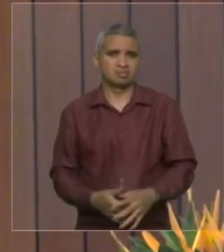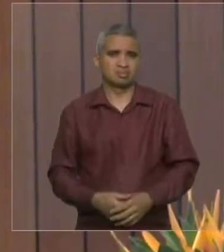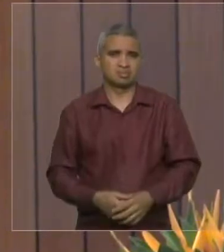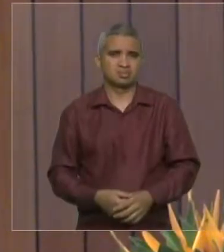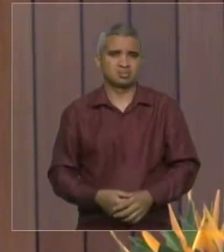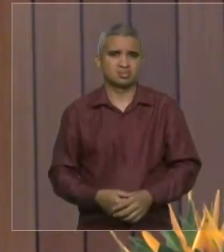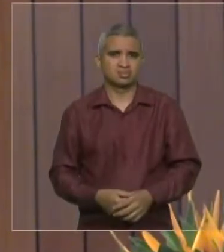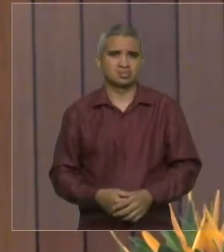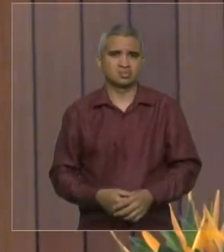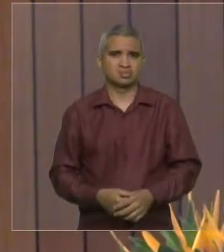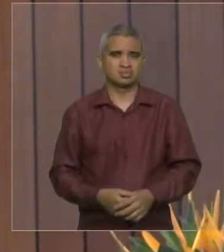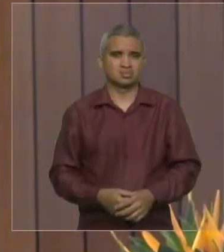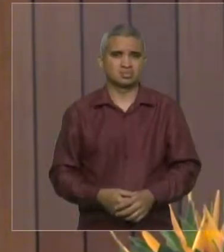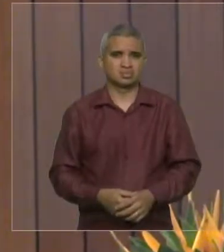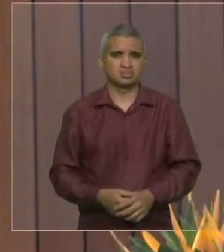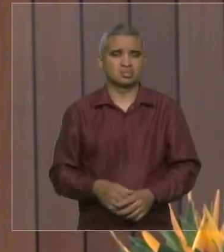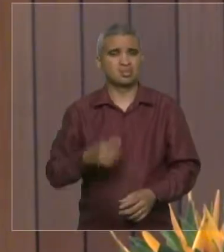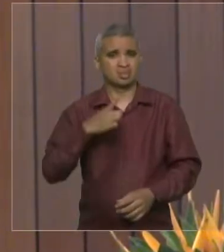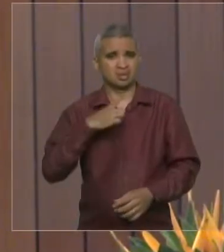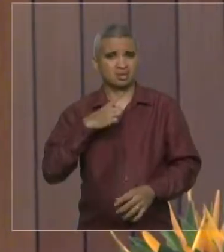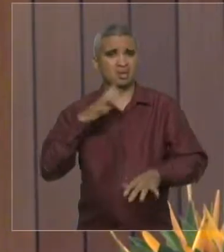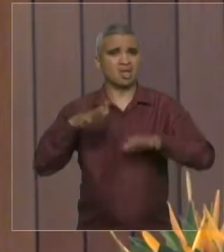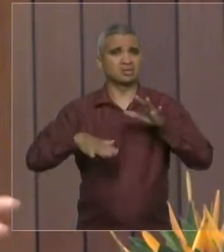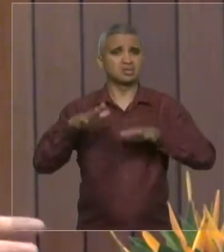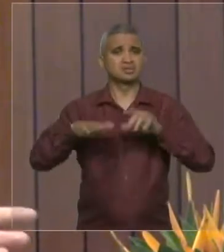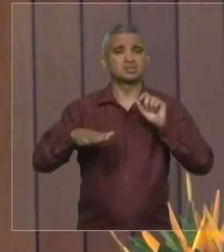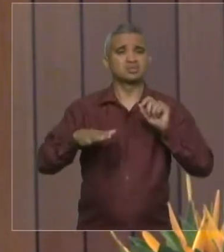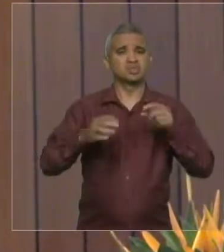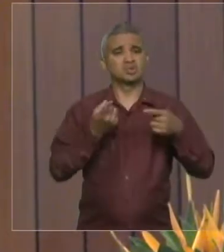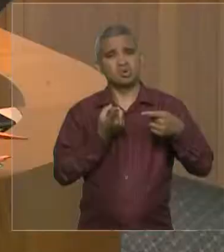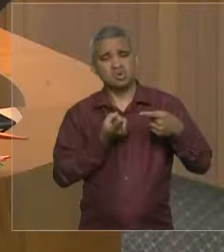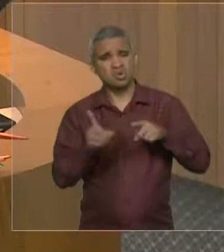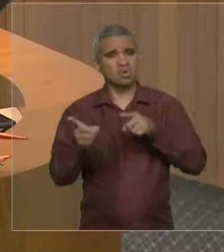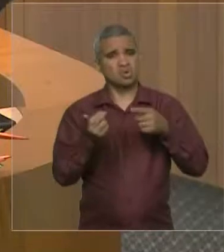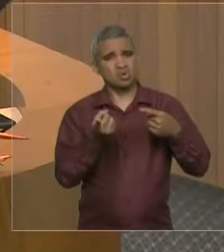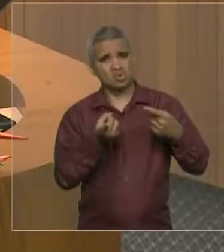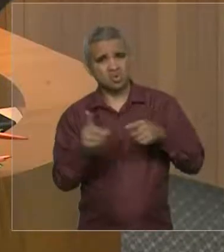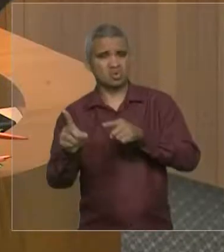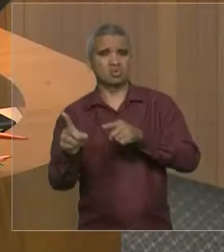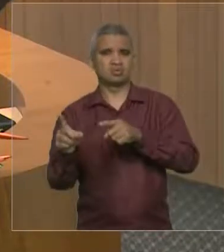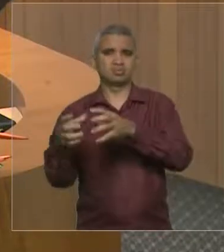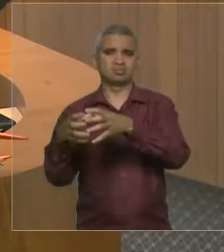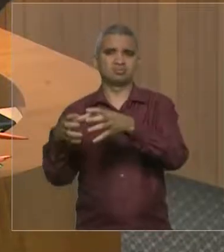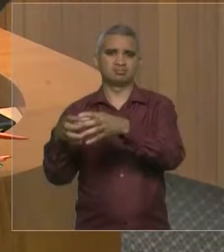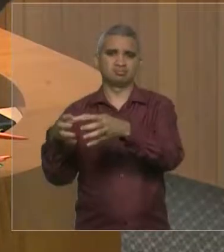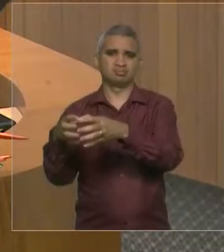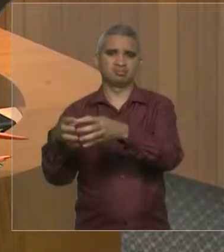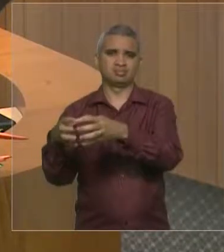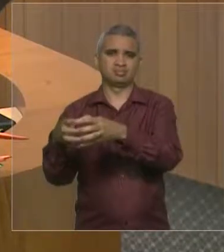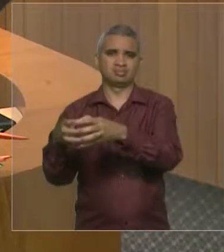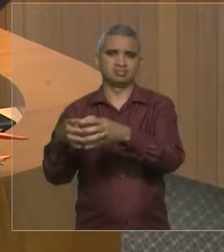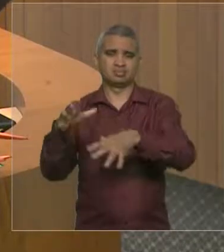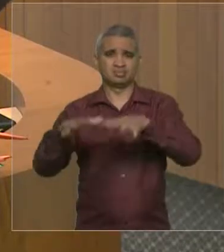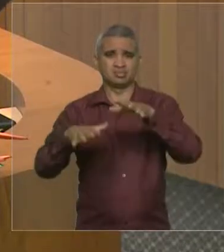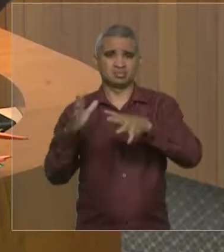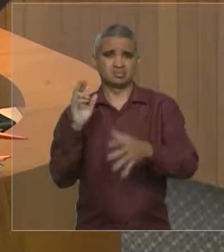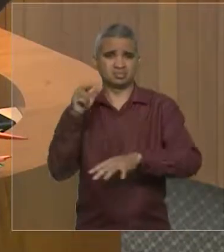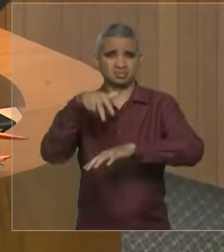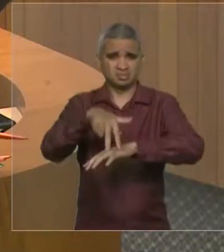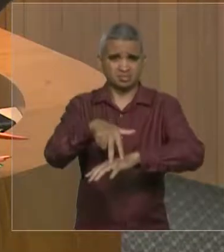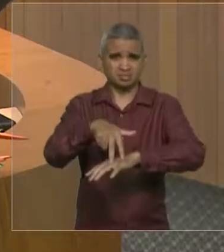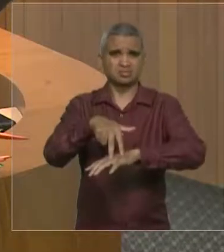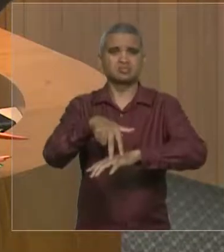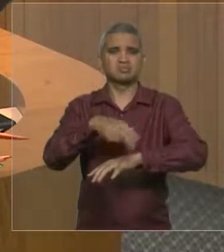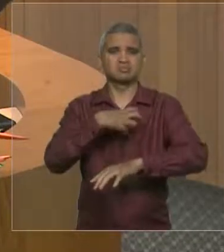enfrentando moinhos de vento, no patamar de passar vergonha, muitas vezes, aqui na tribuna. Eu digo isso